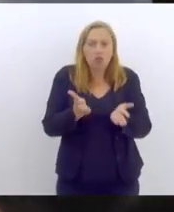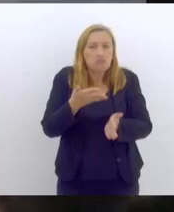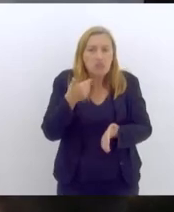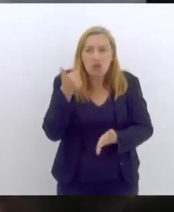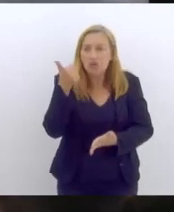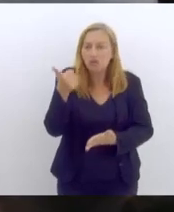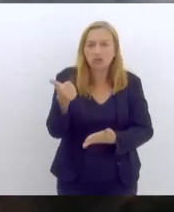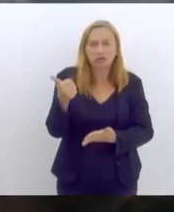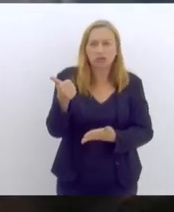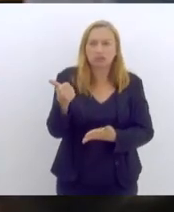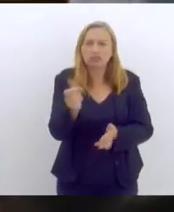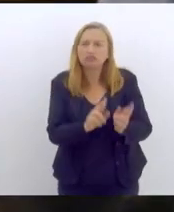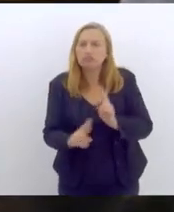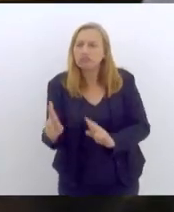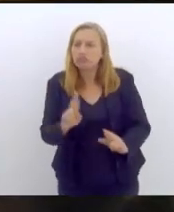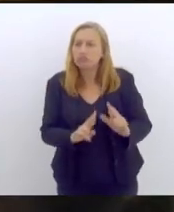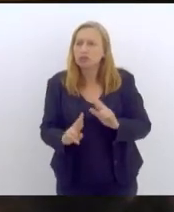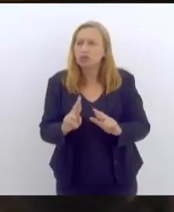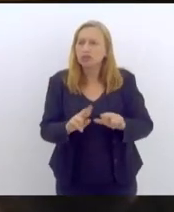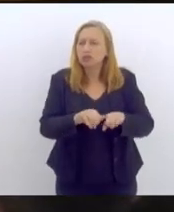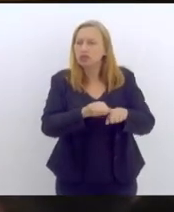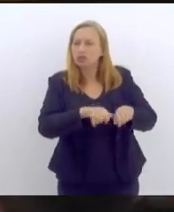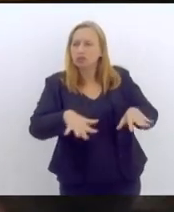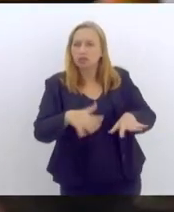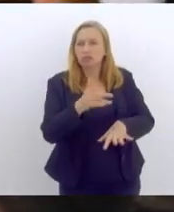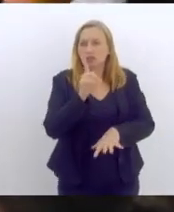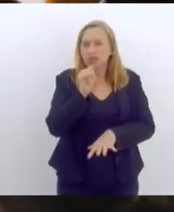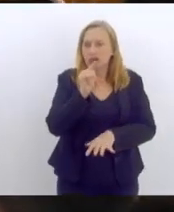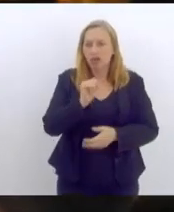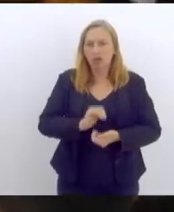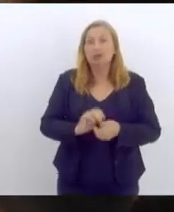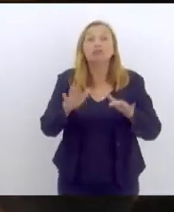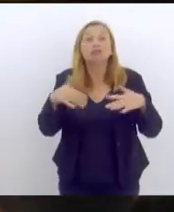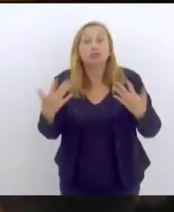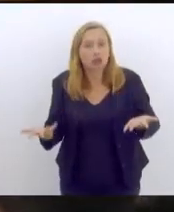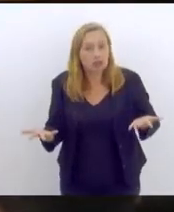melhorias em relação ao abastecimento de água. Então,